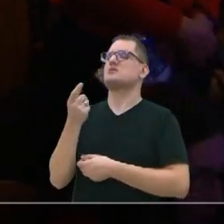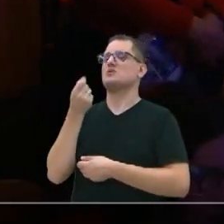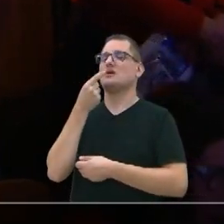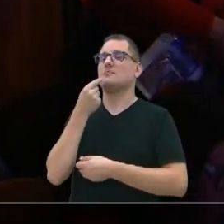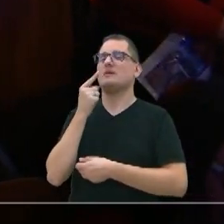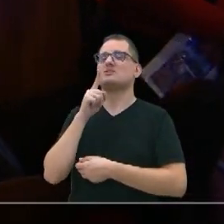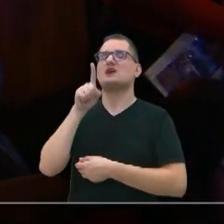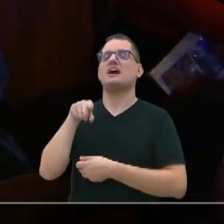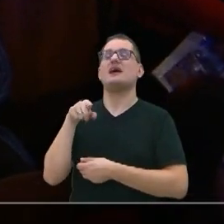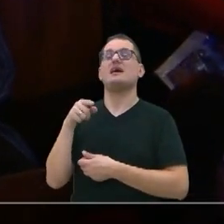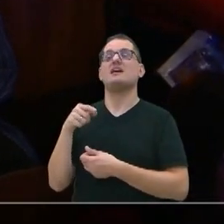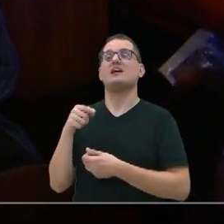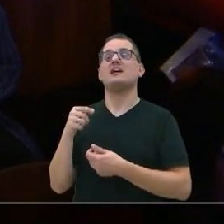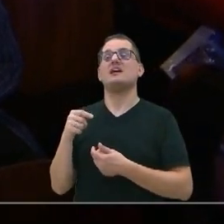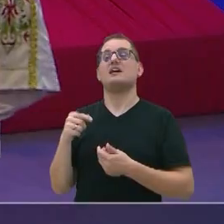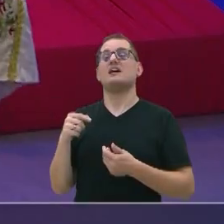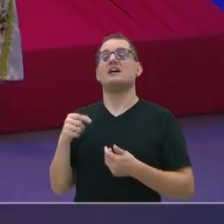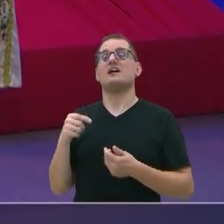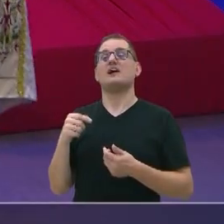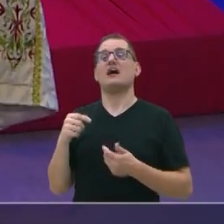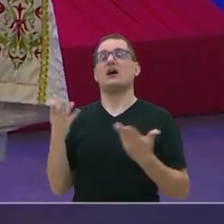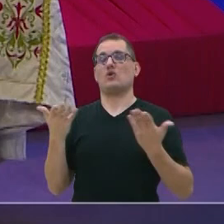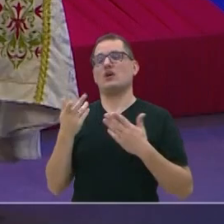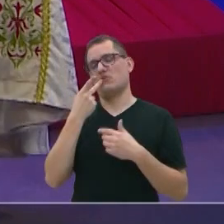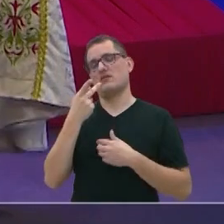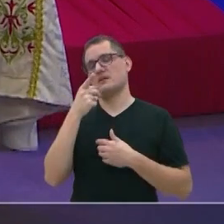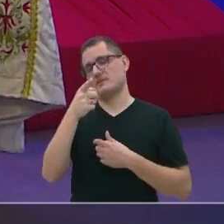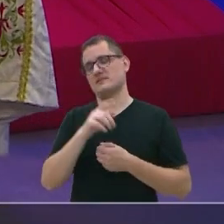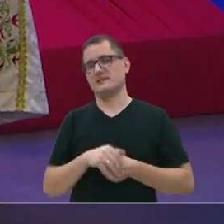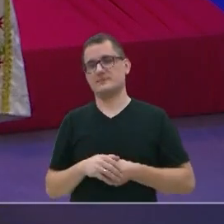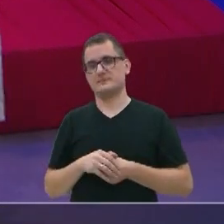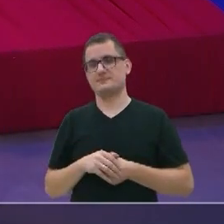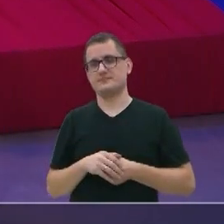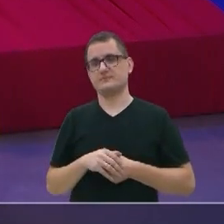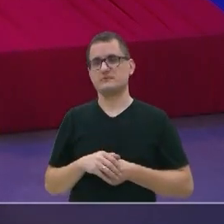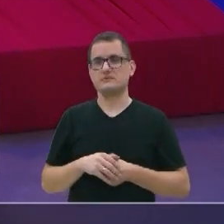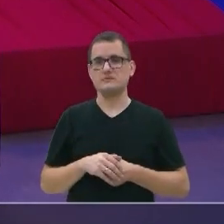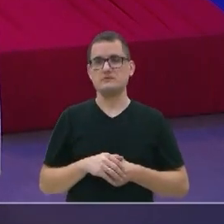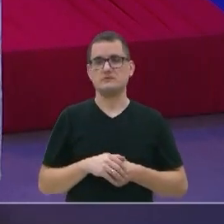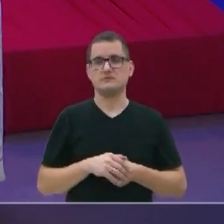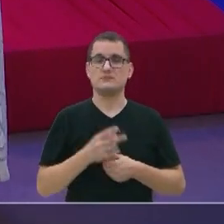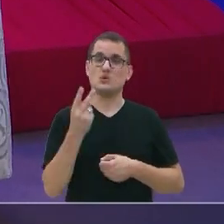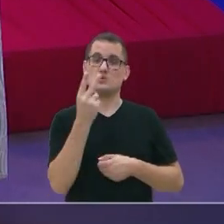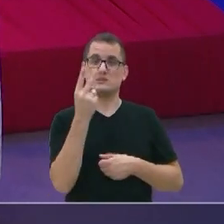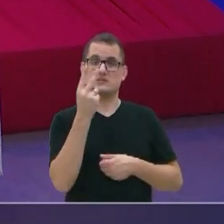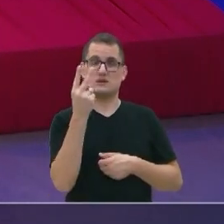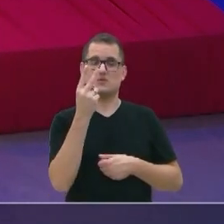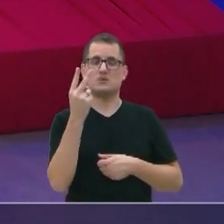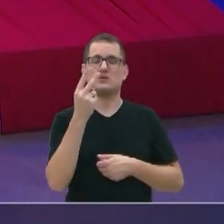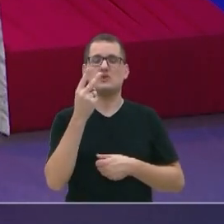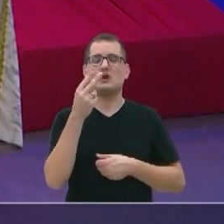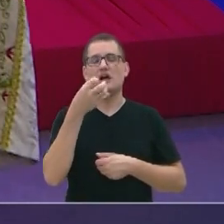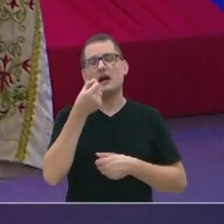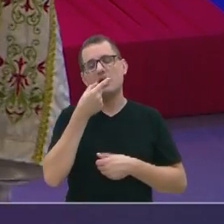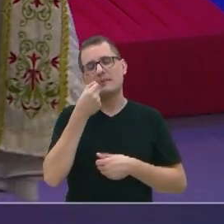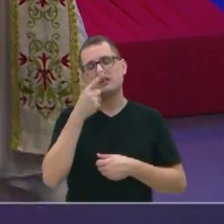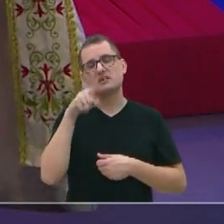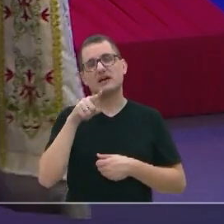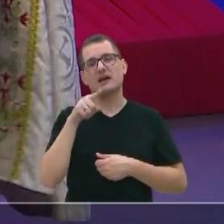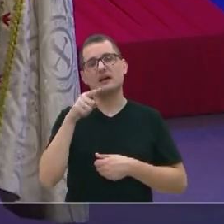é este. O padre vai dizer para você. O segundo remédio é a unção dos enfermos,